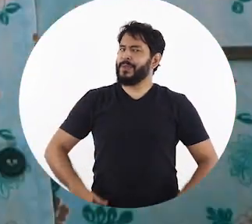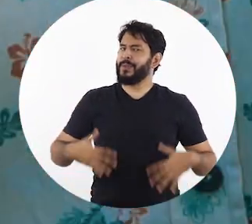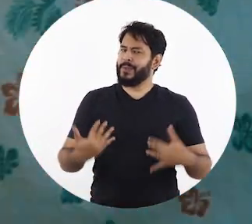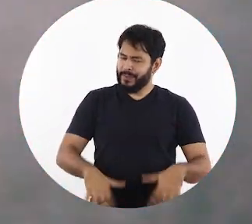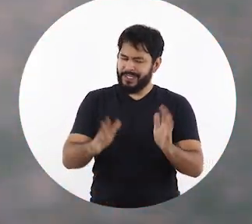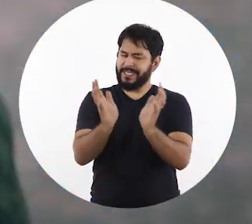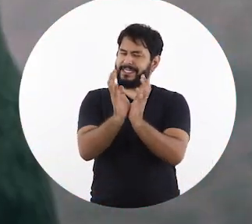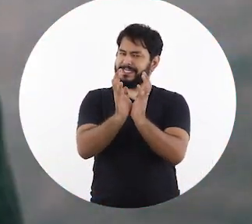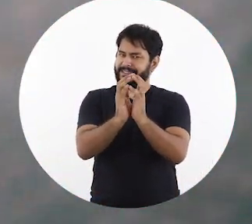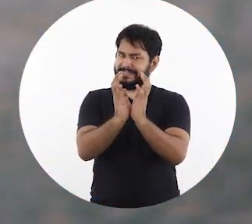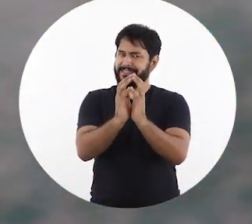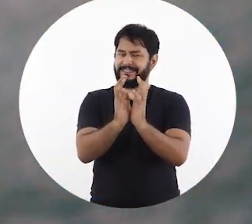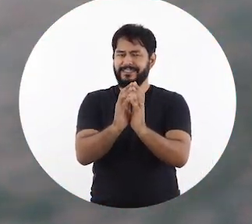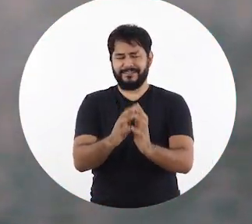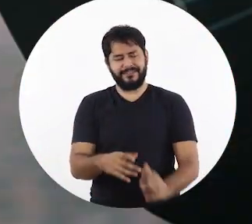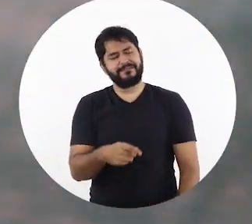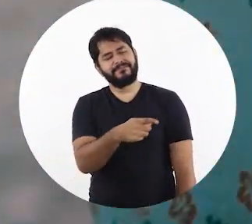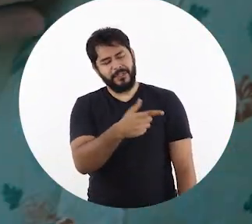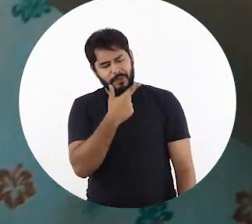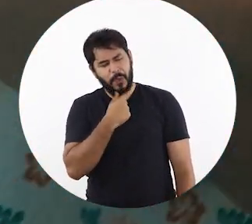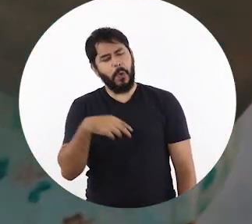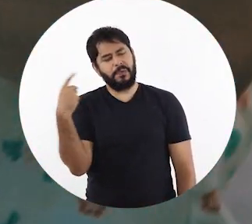É um cara arretado, viu?